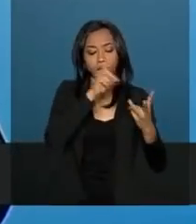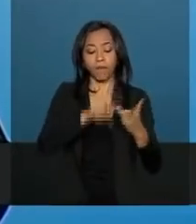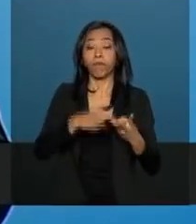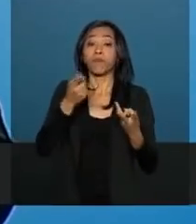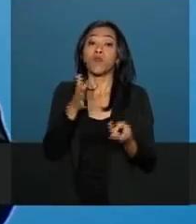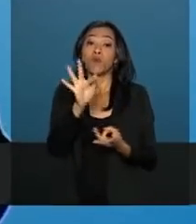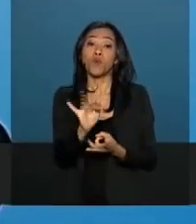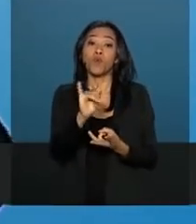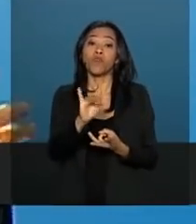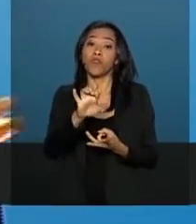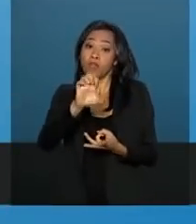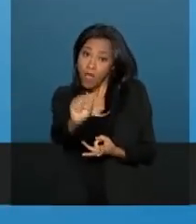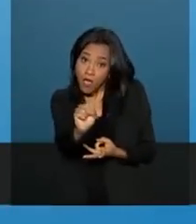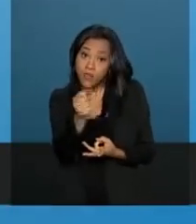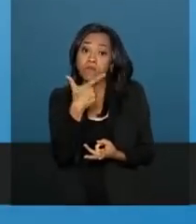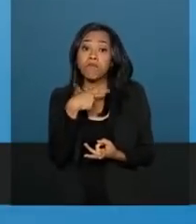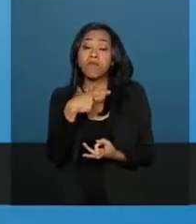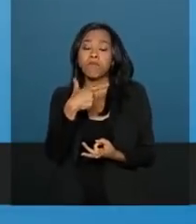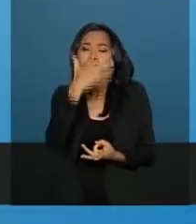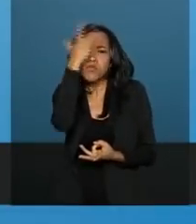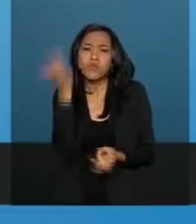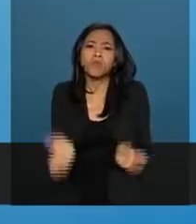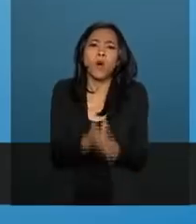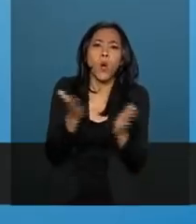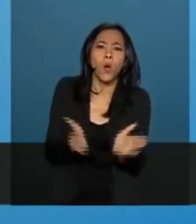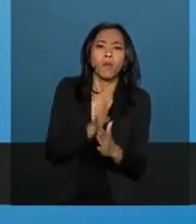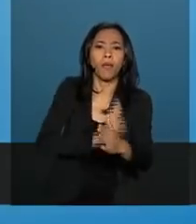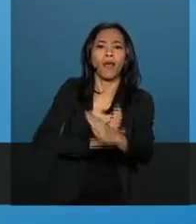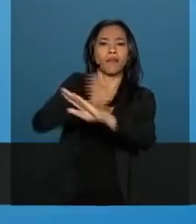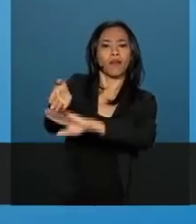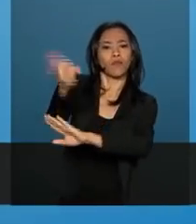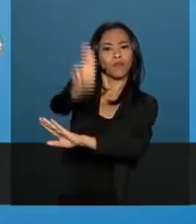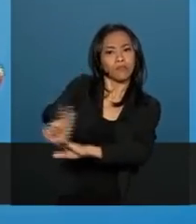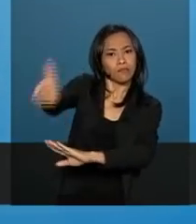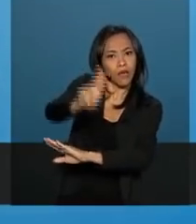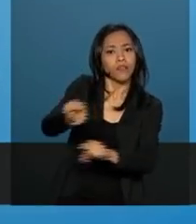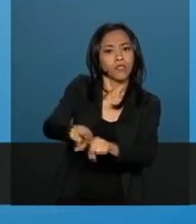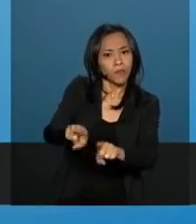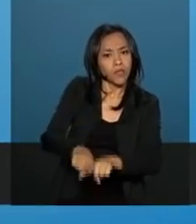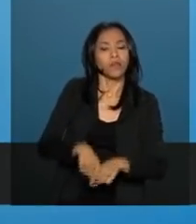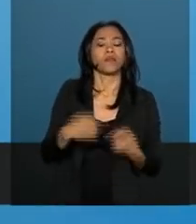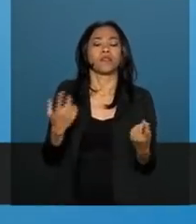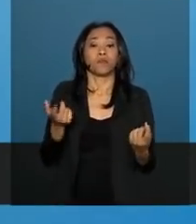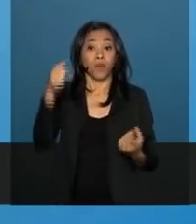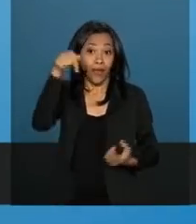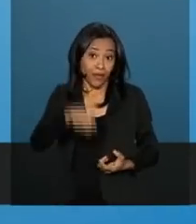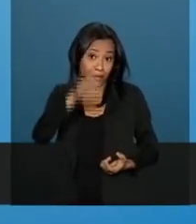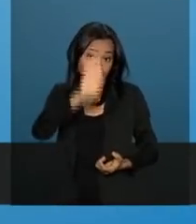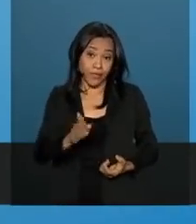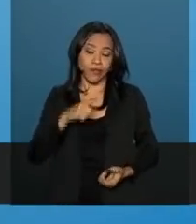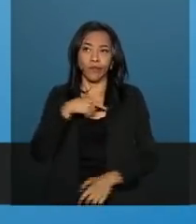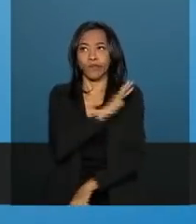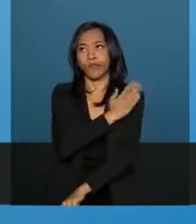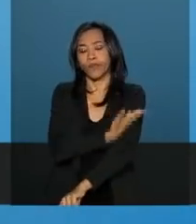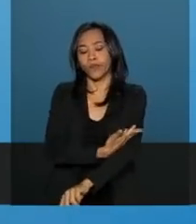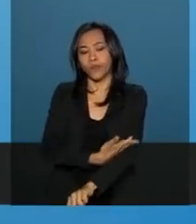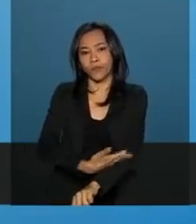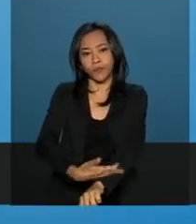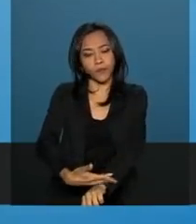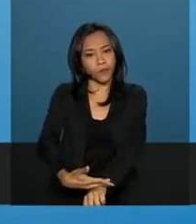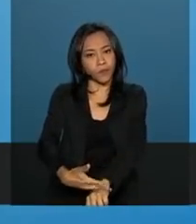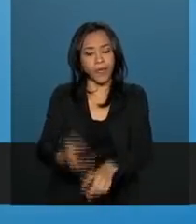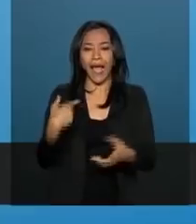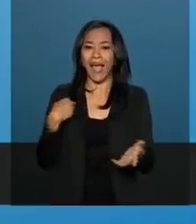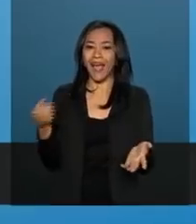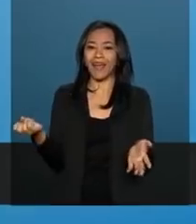estudantil para os mais vulneráveis no ensino superior, porque também aqui no Brasil se tem uma mania que é, chegando